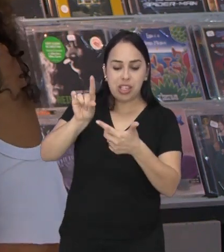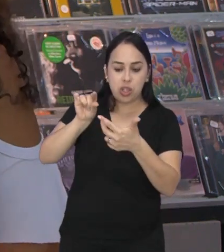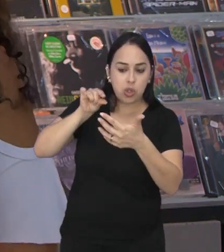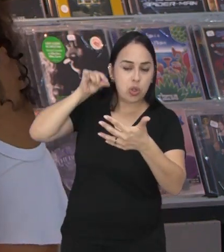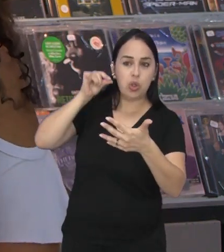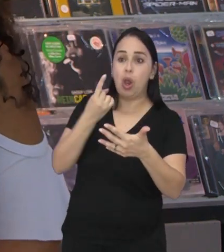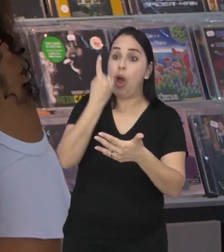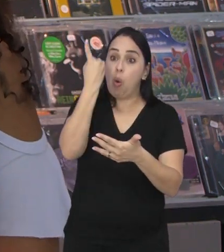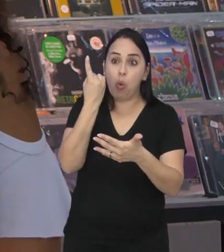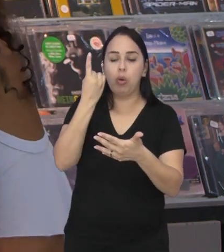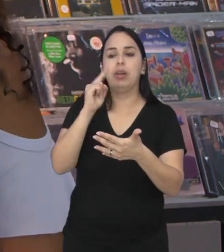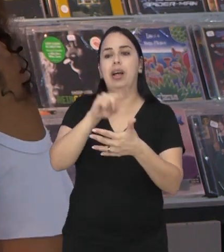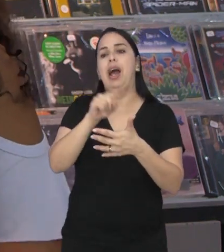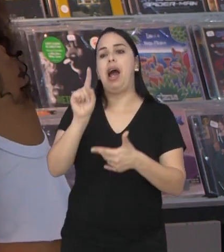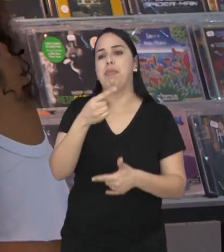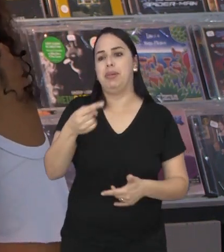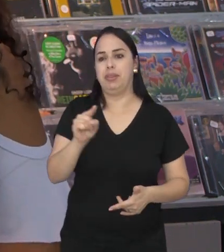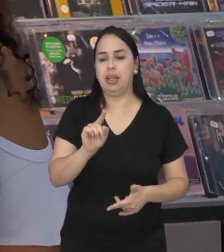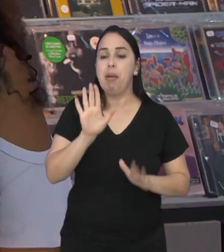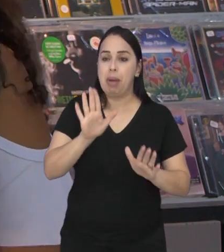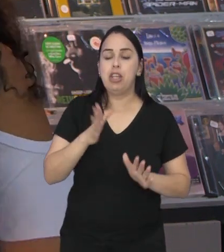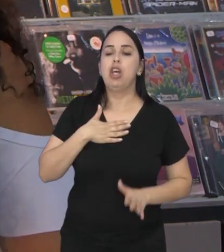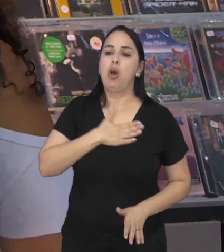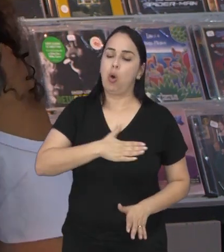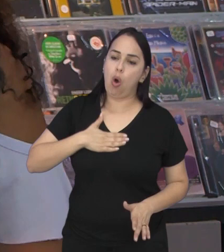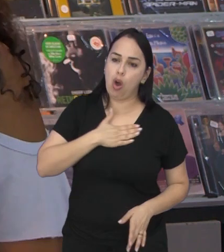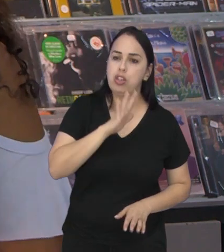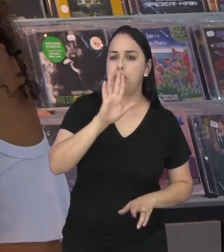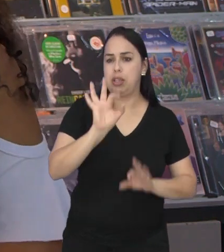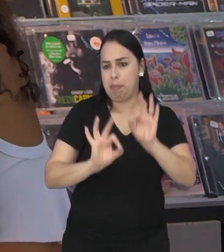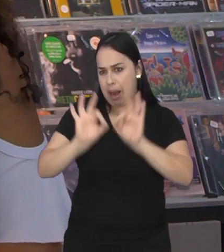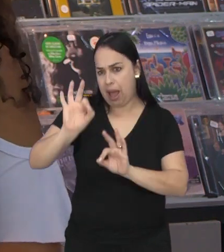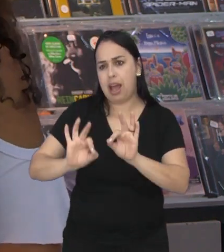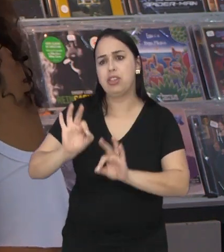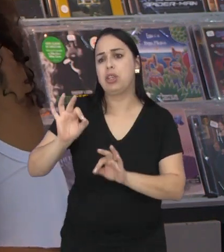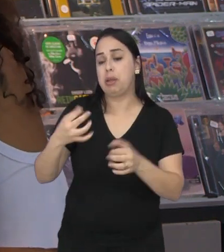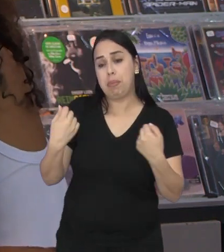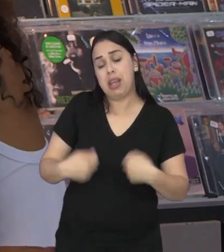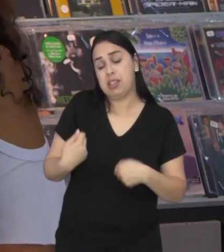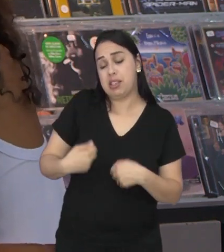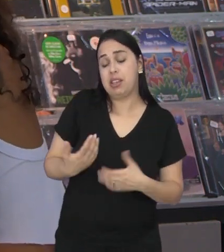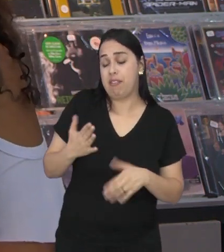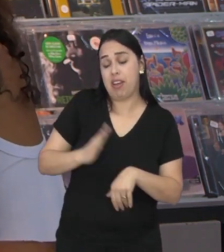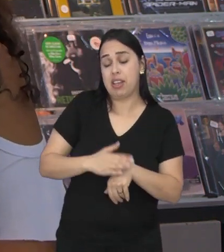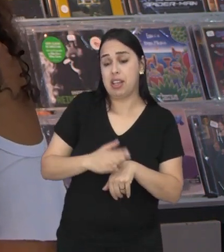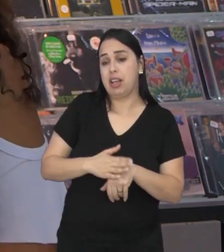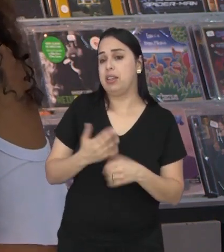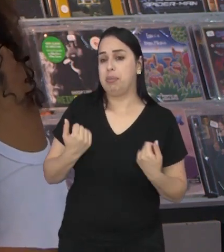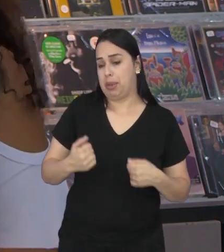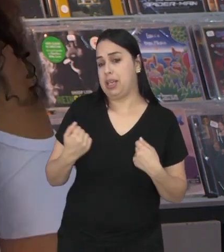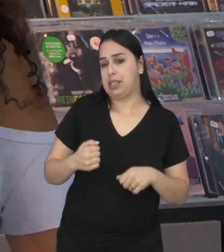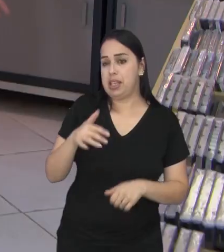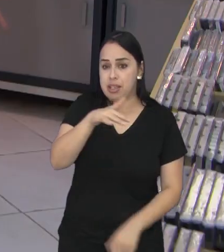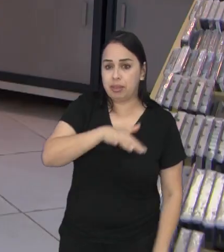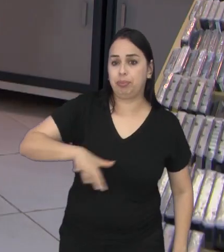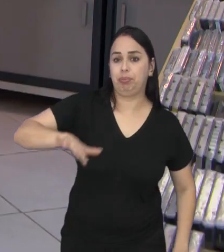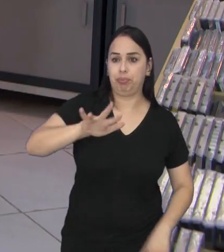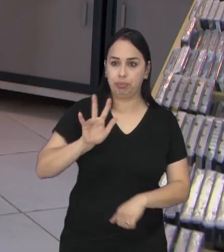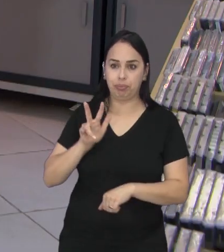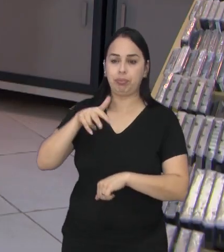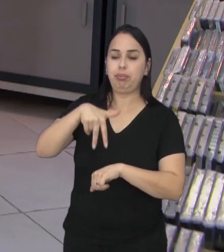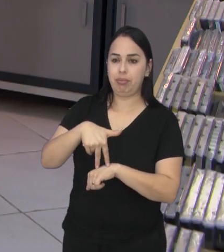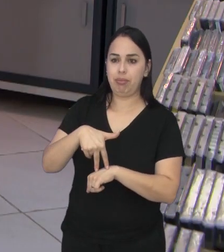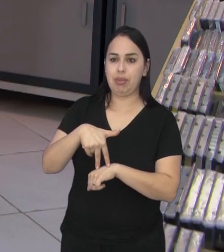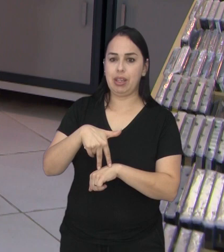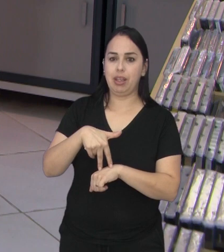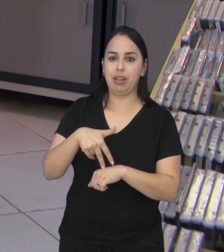escolher só uma coisa, mas eu acho massa produzir também, enfim, tudo isso é necessário, né? A gente precisa se colocar nesses espaços e ocupar ao máximo,